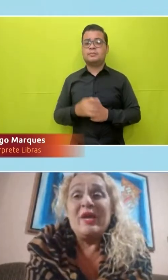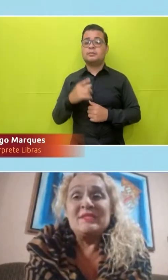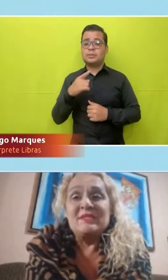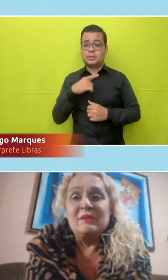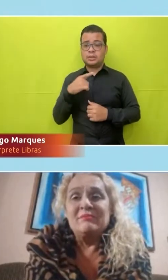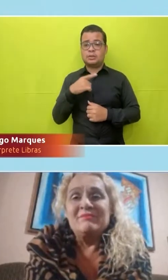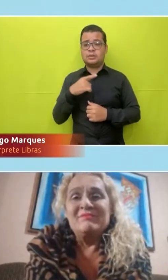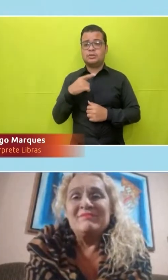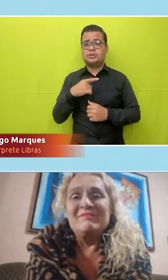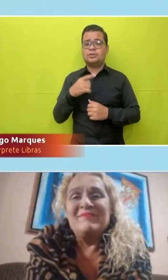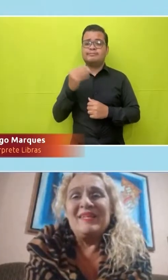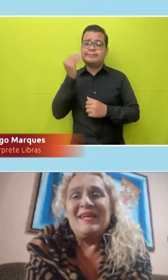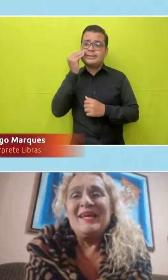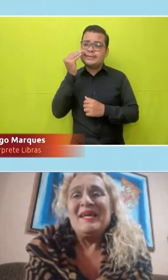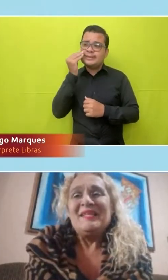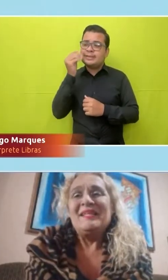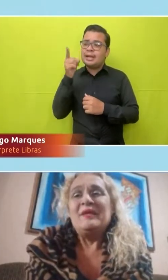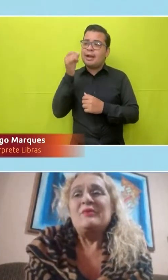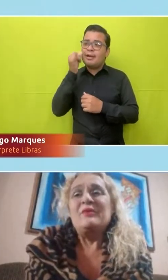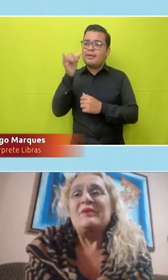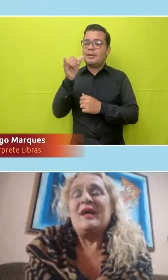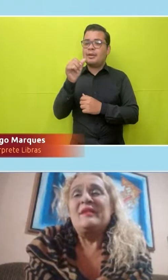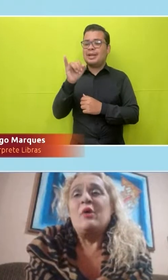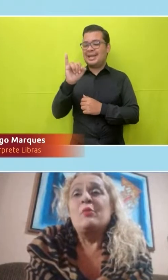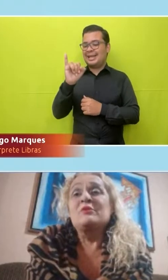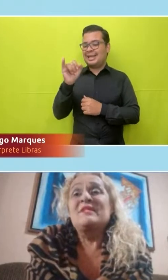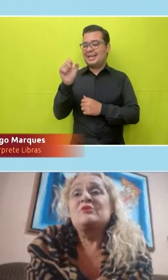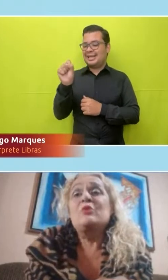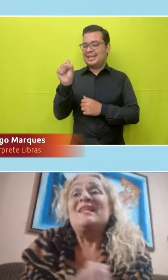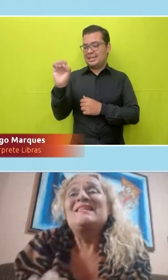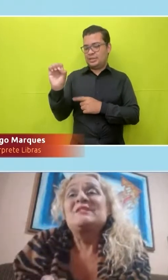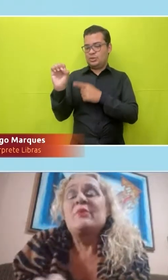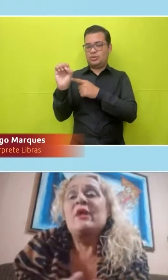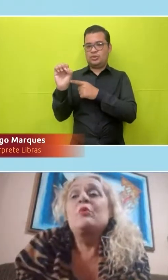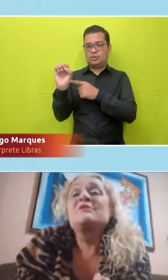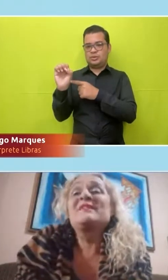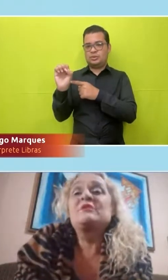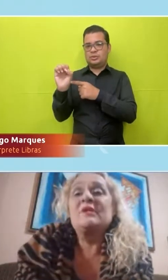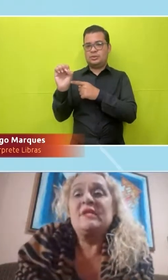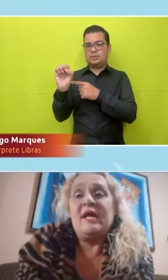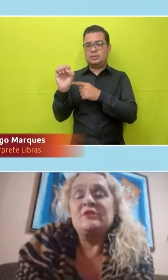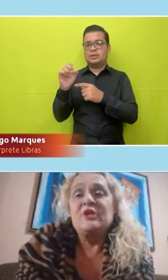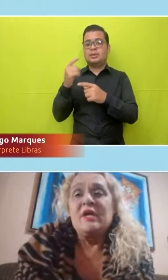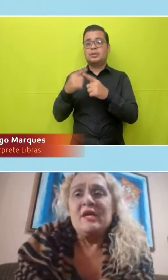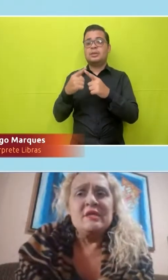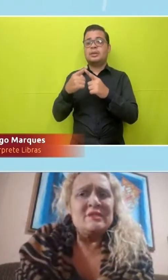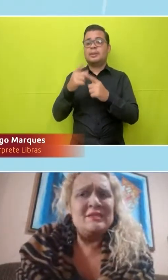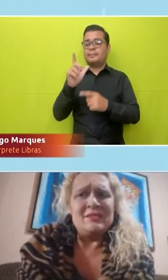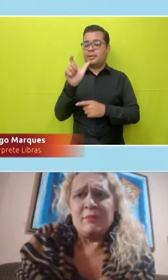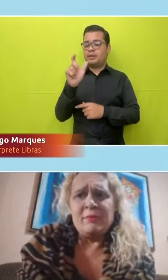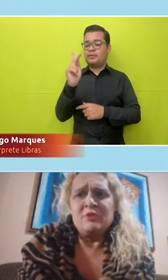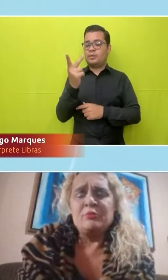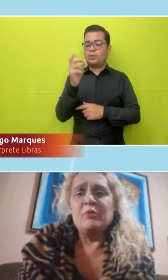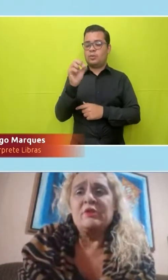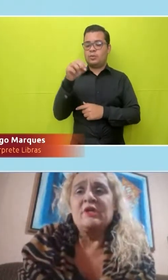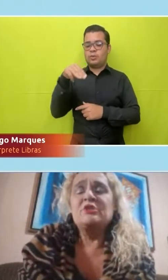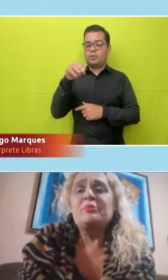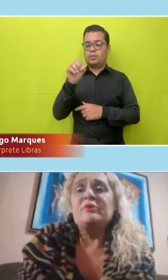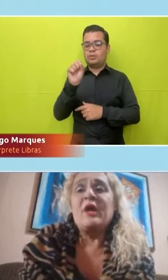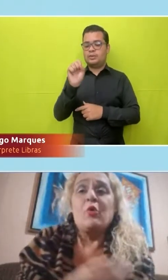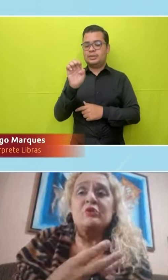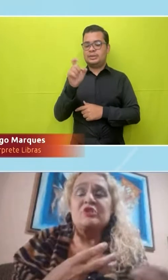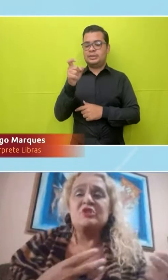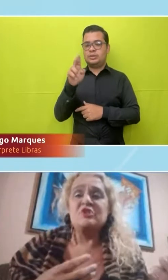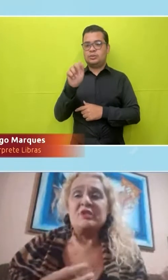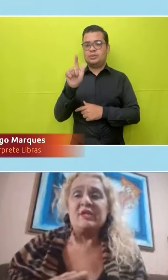de doença, né, dentro da homossexualismo, era homossexualidade. Isso é extremamente importante,